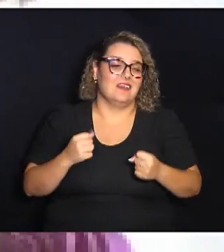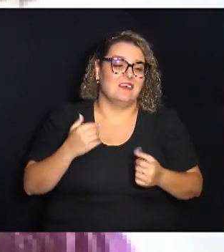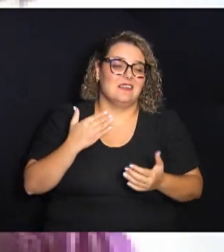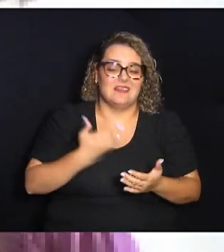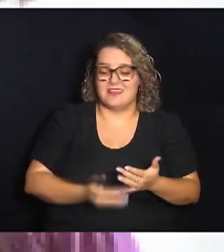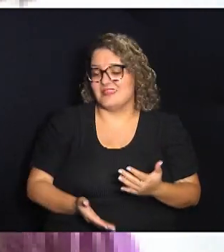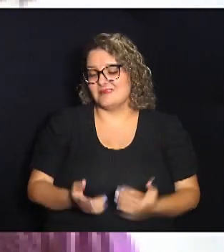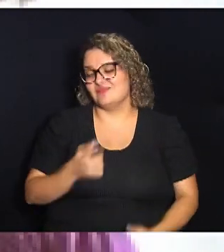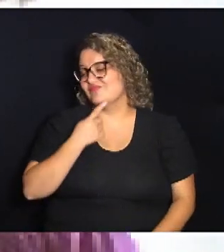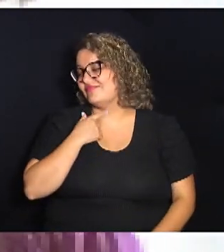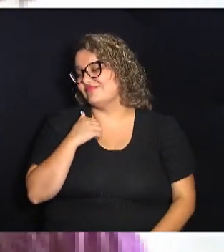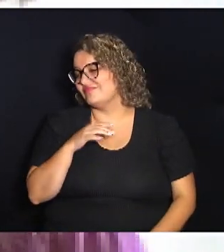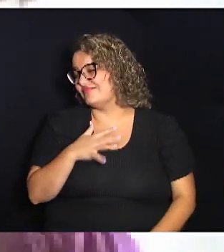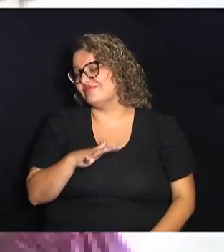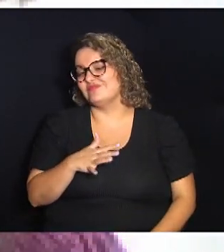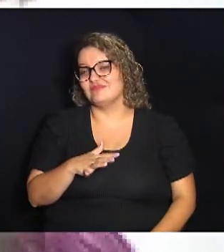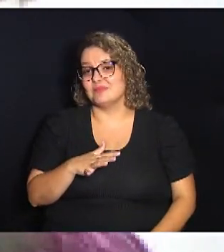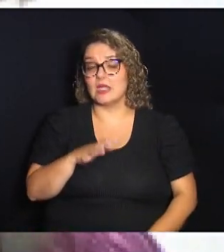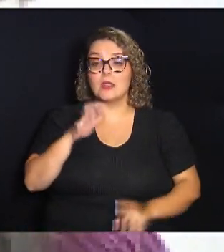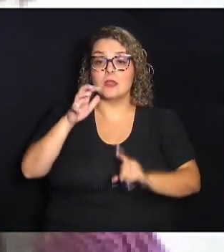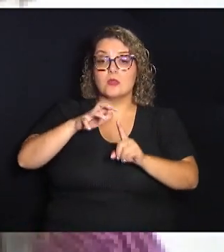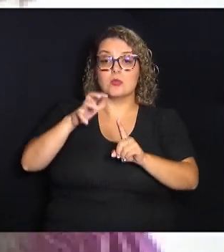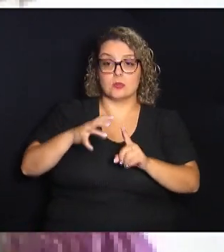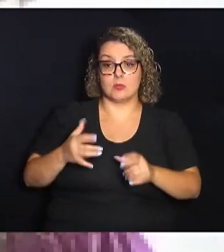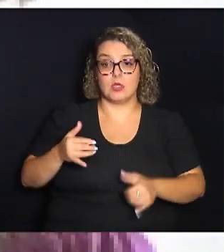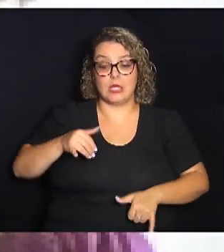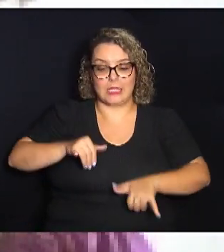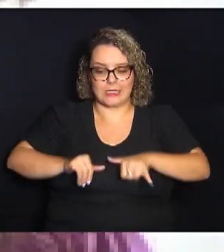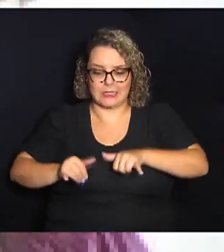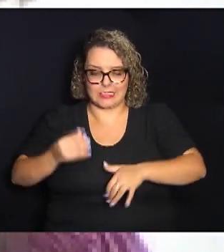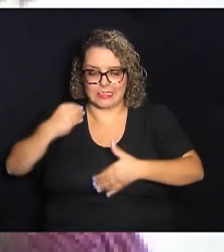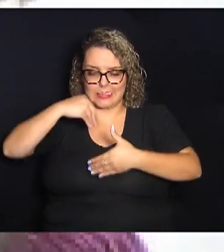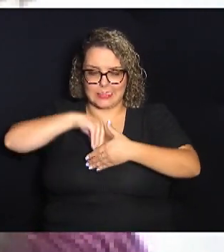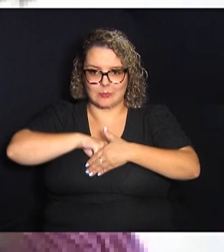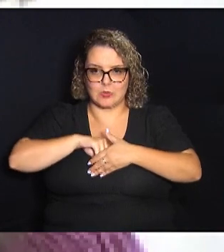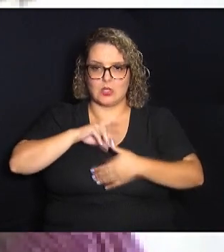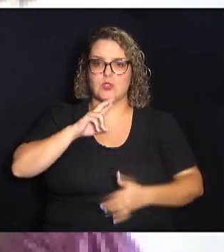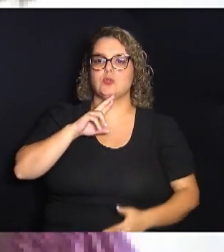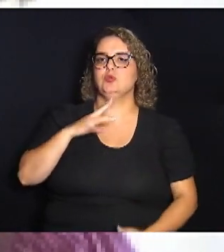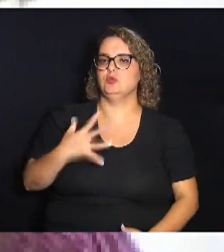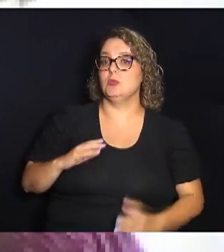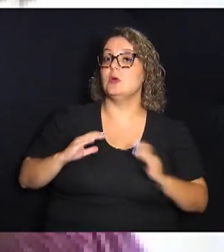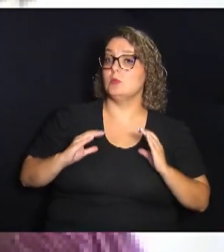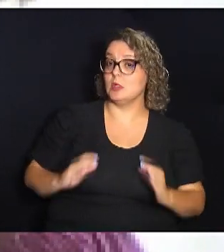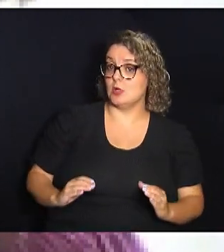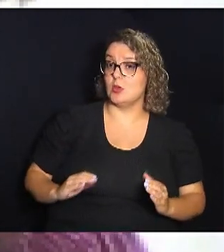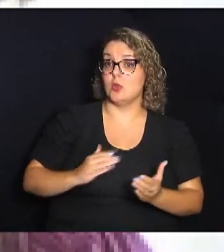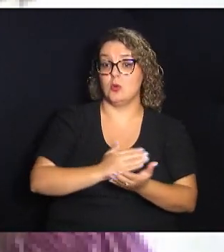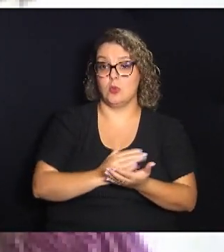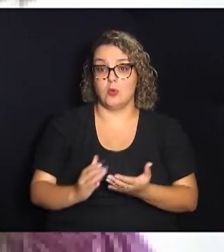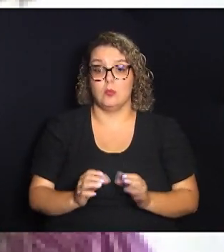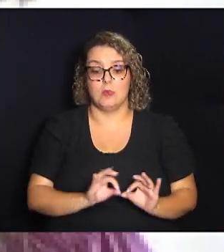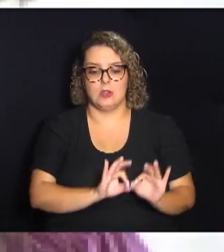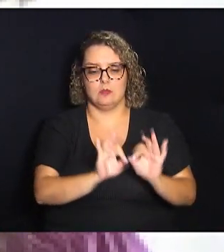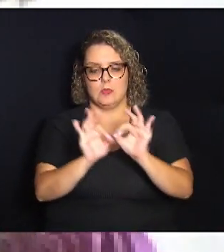interesse. Então, assim, vai afetando quimicamente e uma resposta comportamental começa a